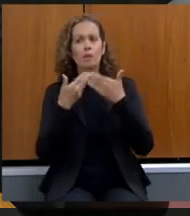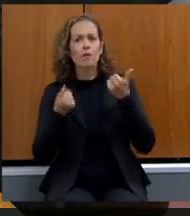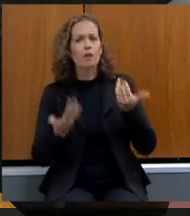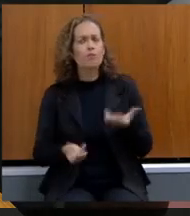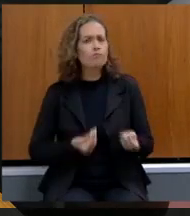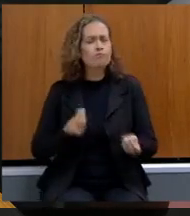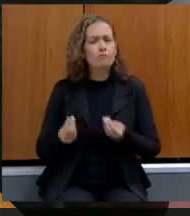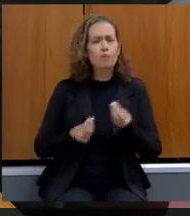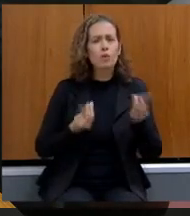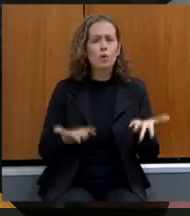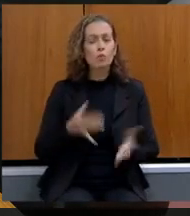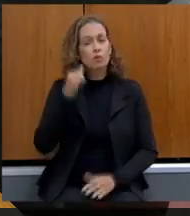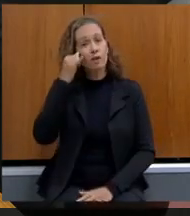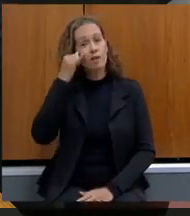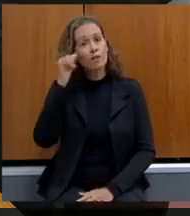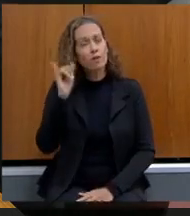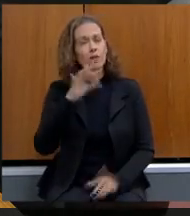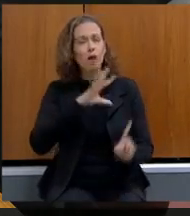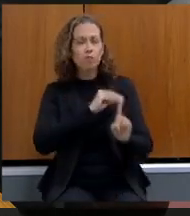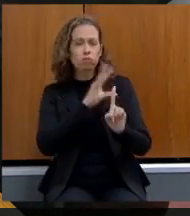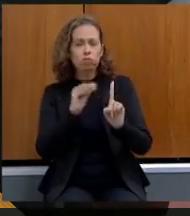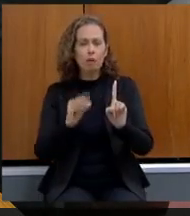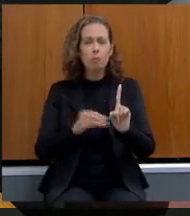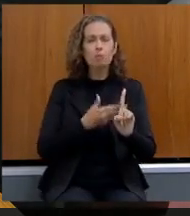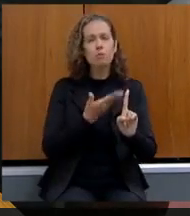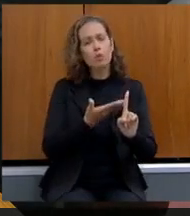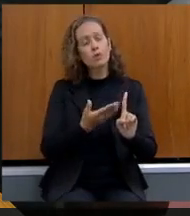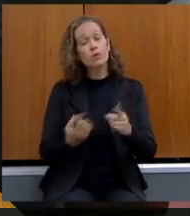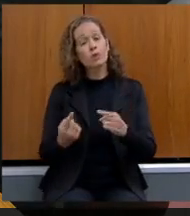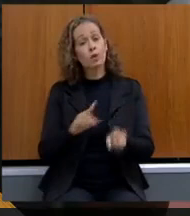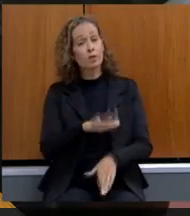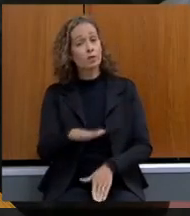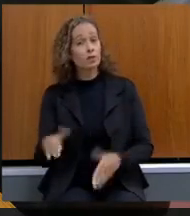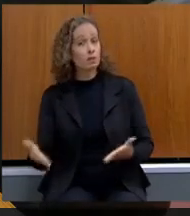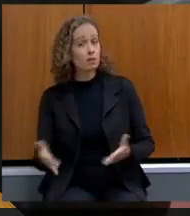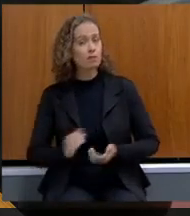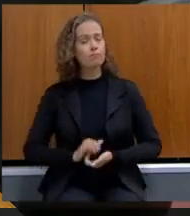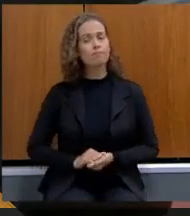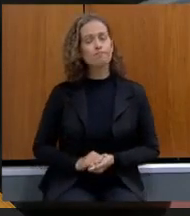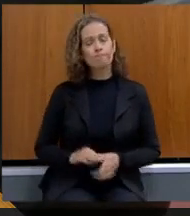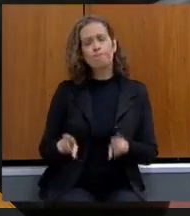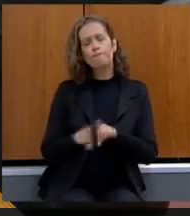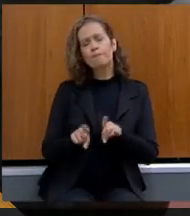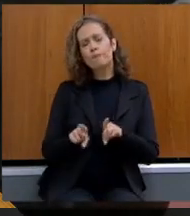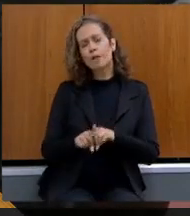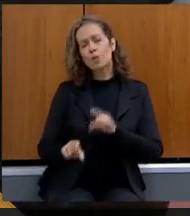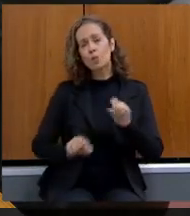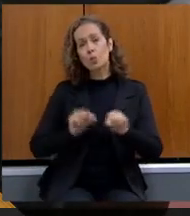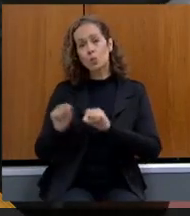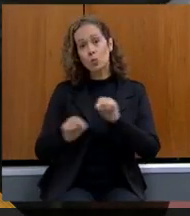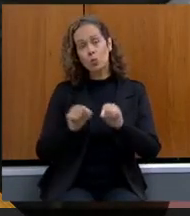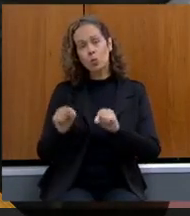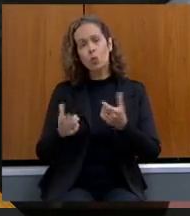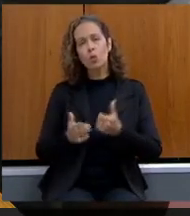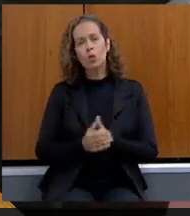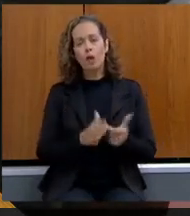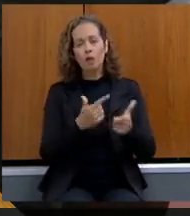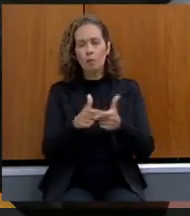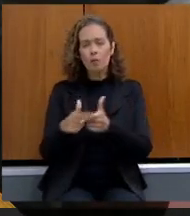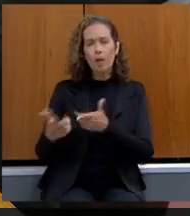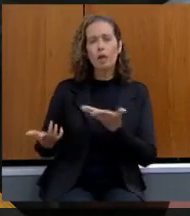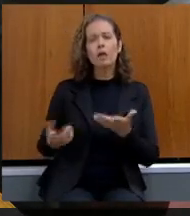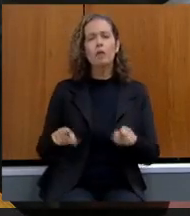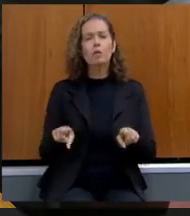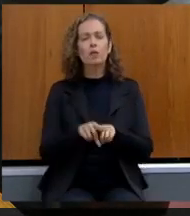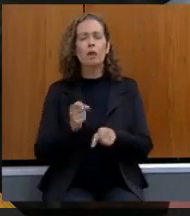para inibir o abuso e foi um abuso da criança para fazer com que situações fim da